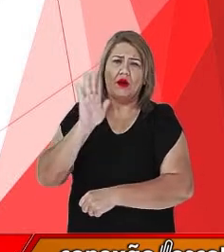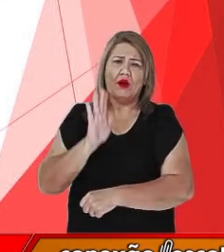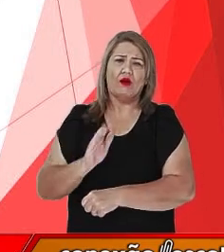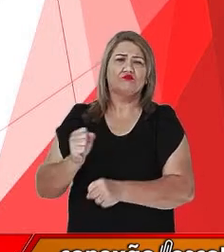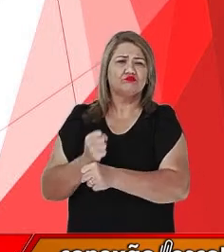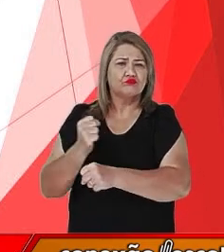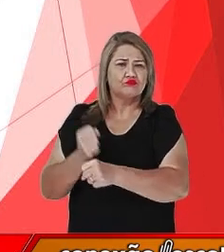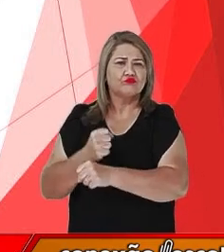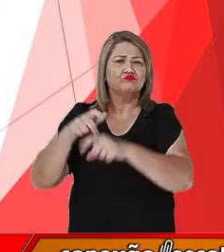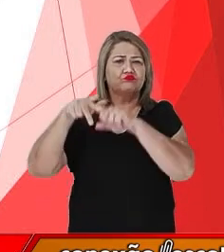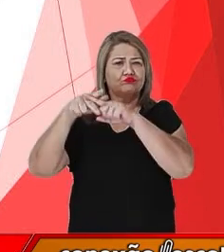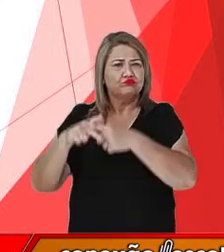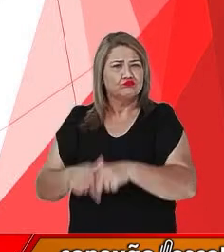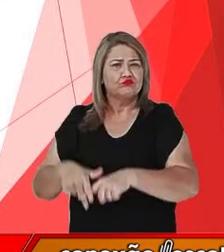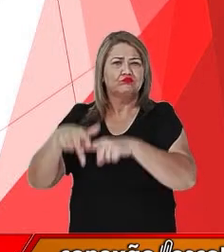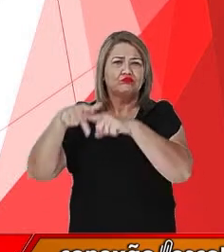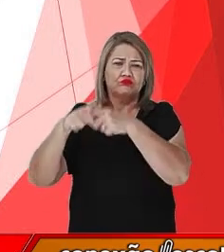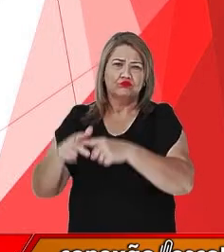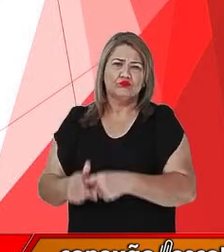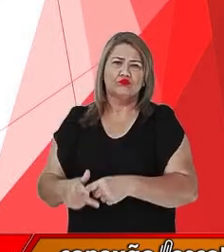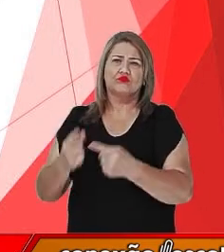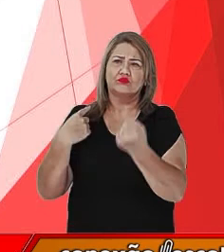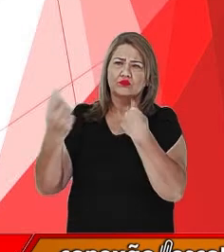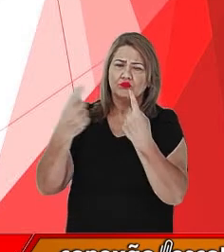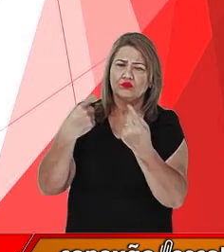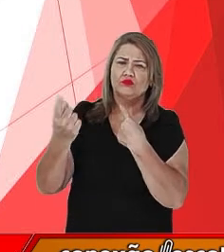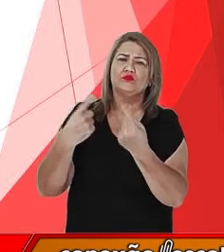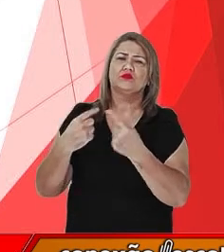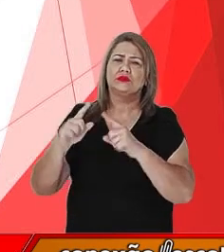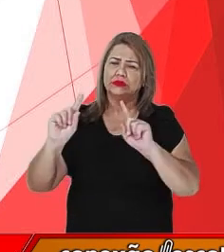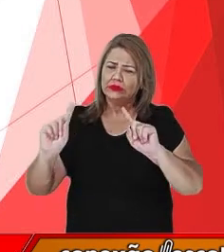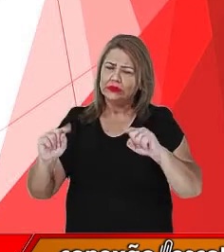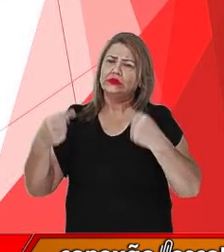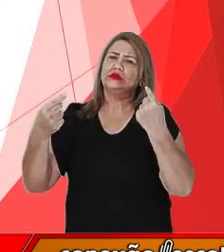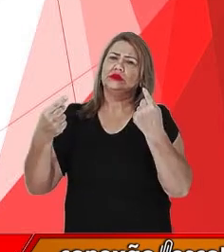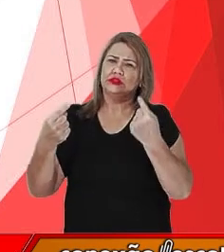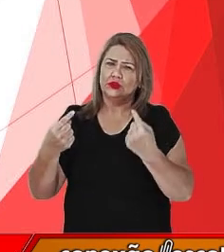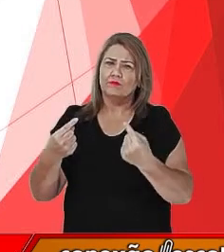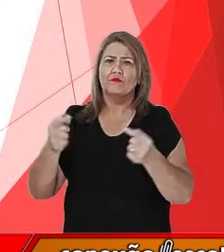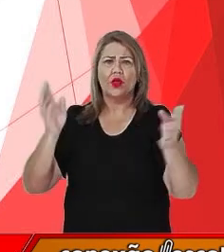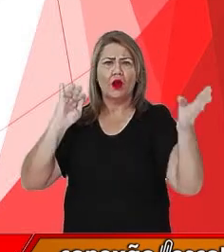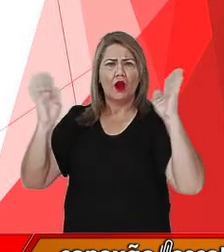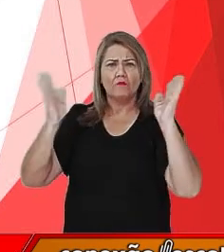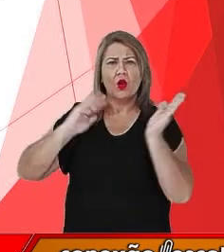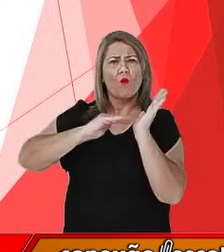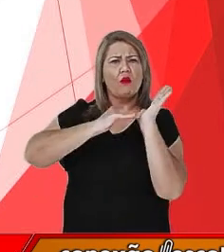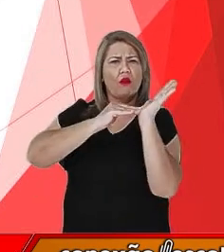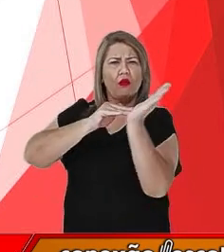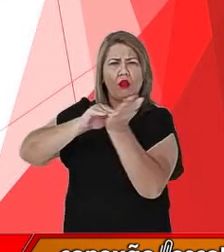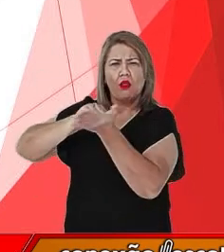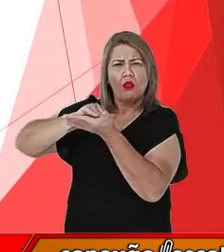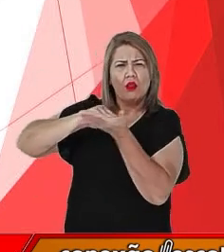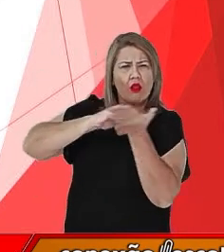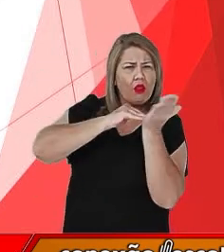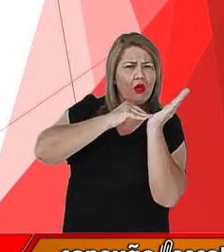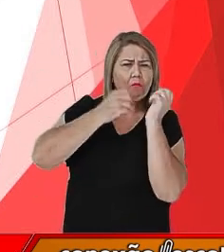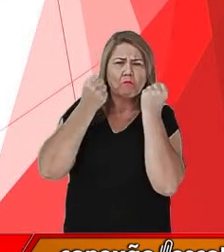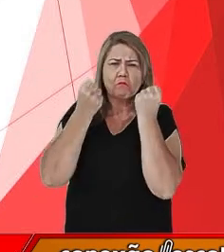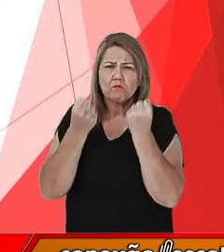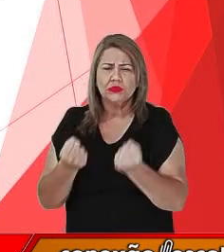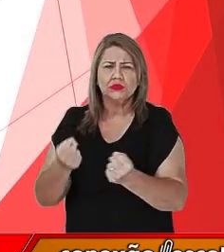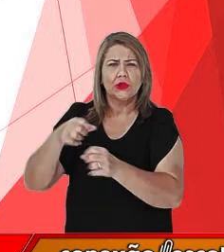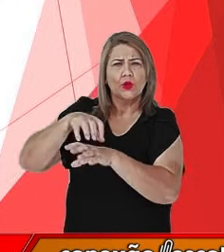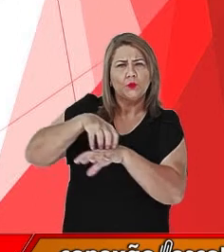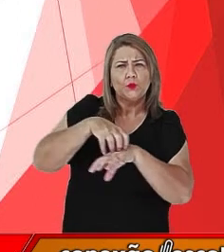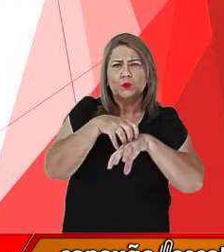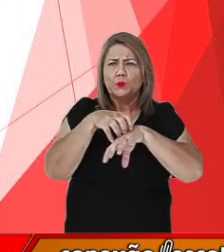manutenção. Manter o transporte rodoviário é o grande desafio. Como os caminhões são muito pesados e levam